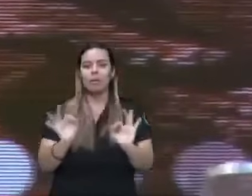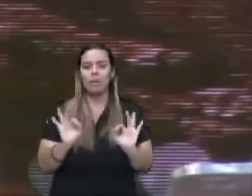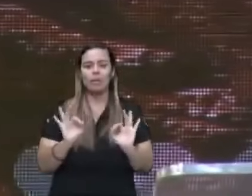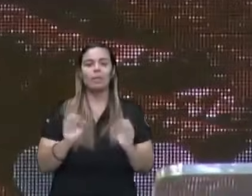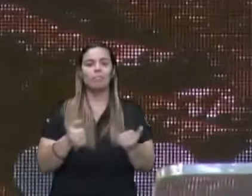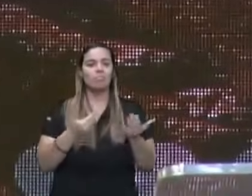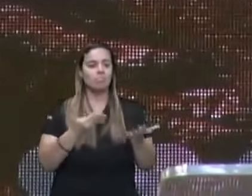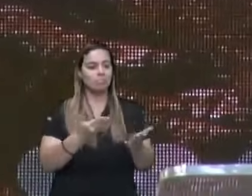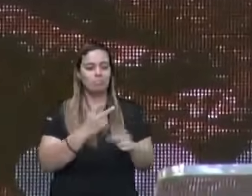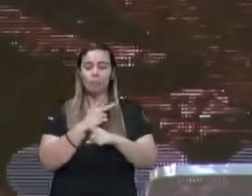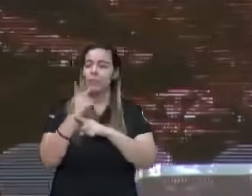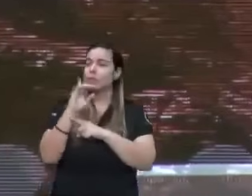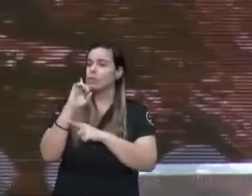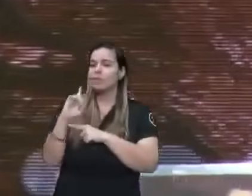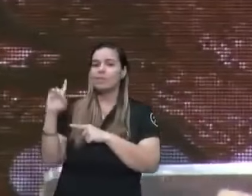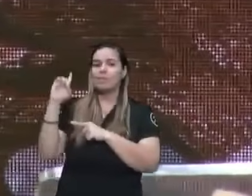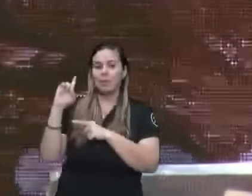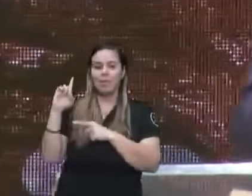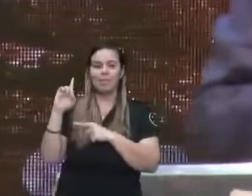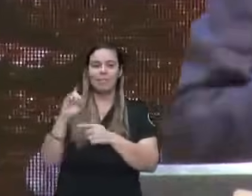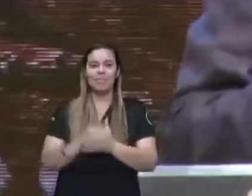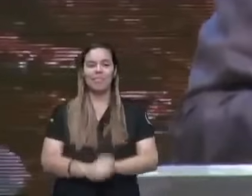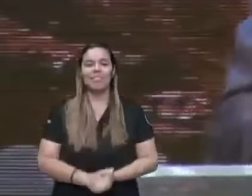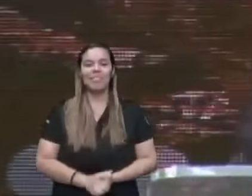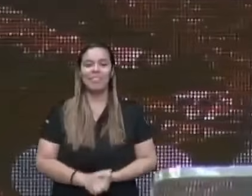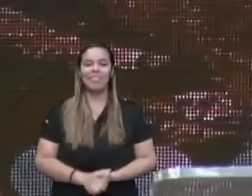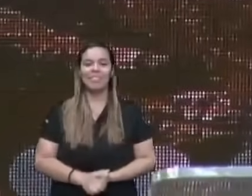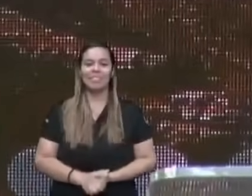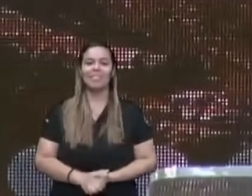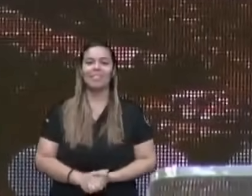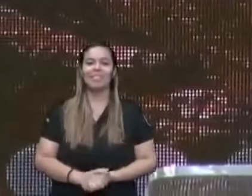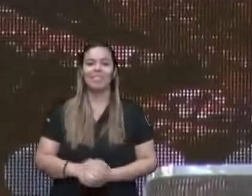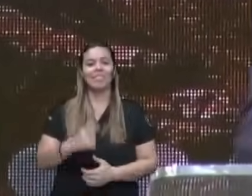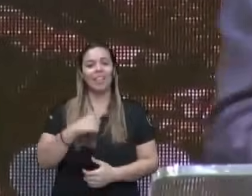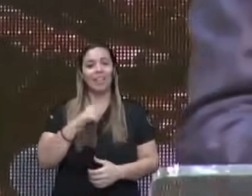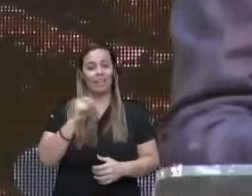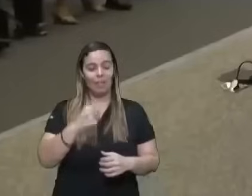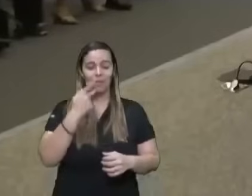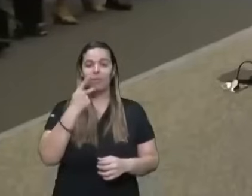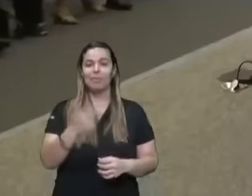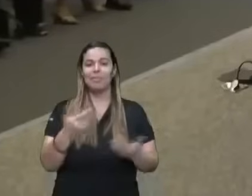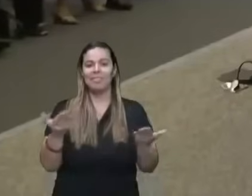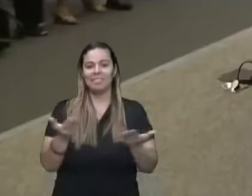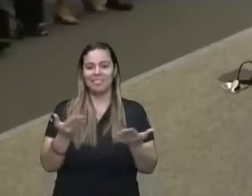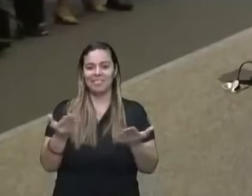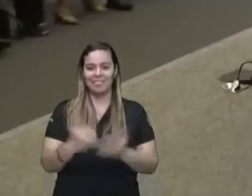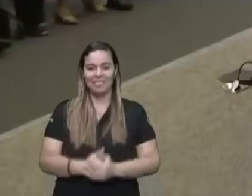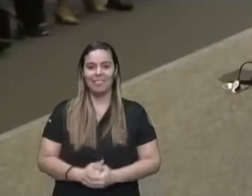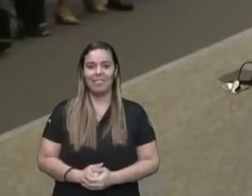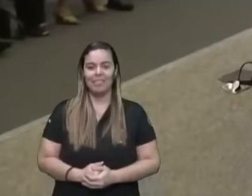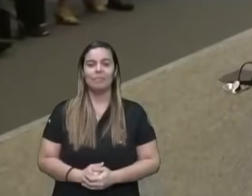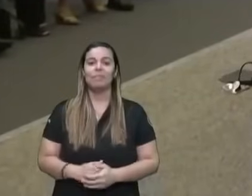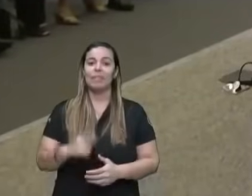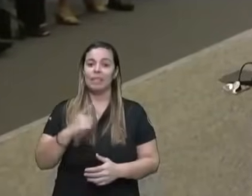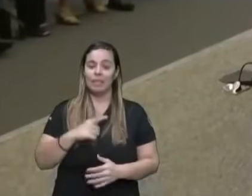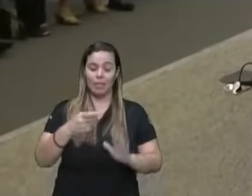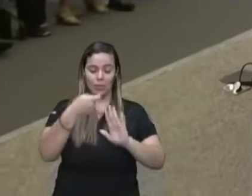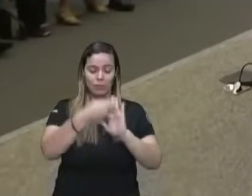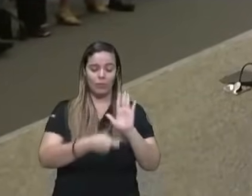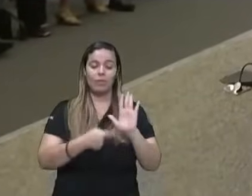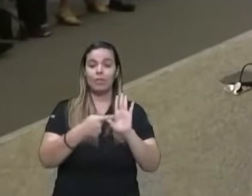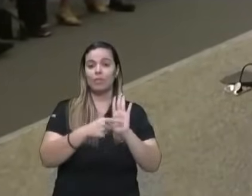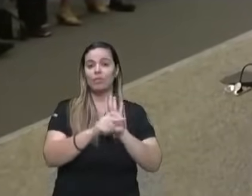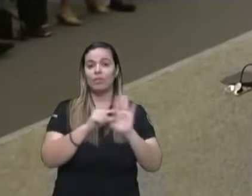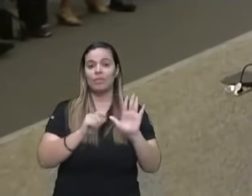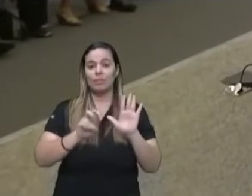aí não busca Deus. É esse o sentido que eu estou falando, meu irmão. É essa aqui a questão. E aí o texto que está no